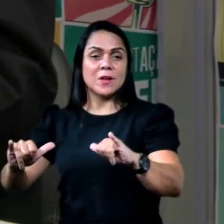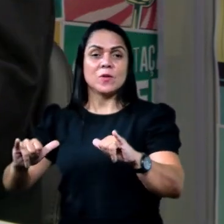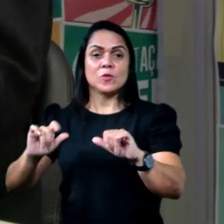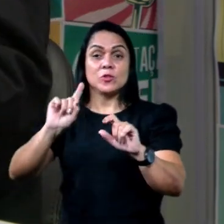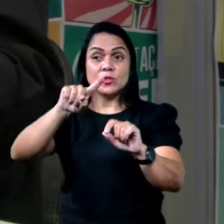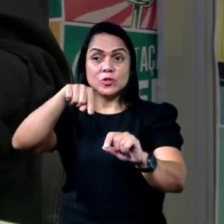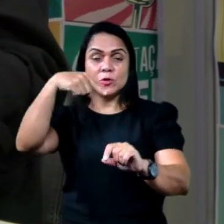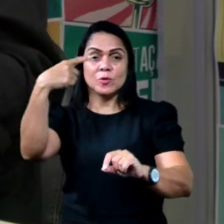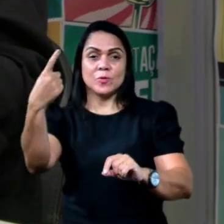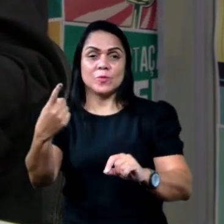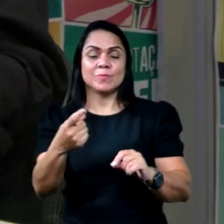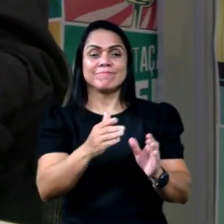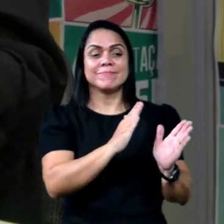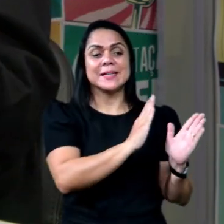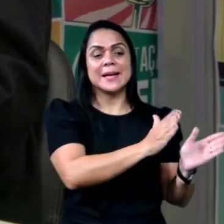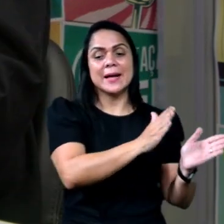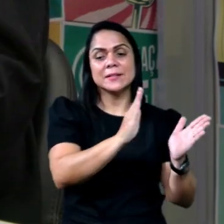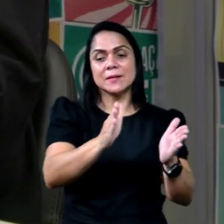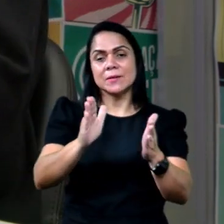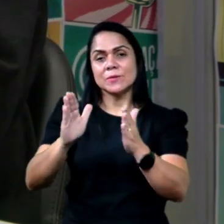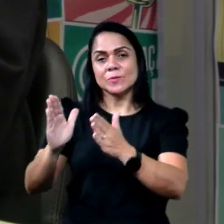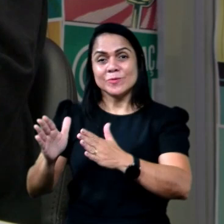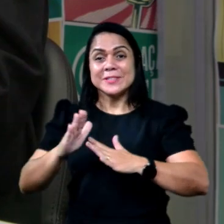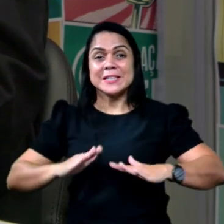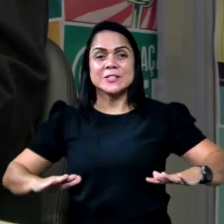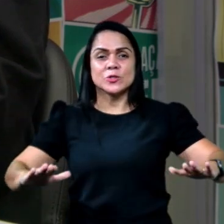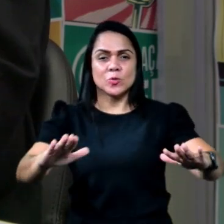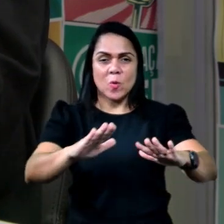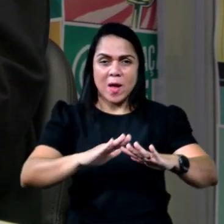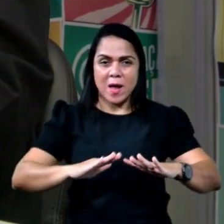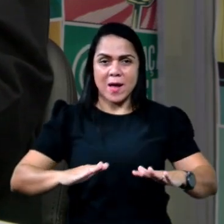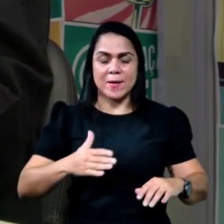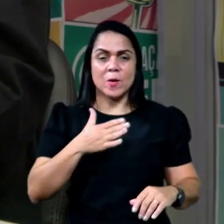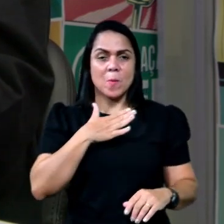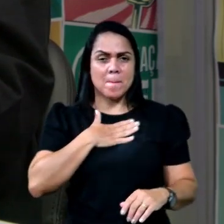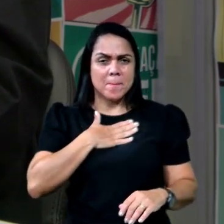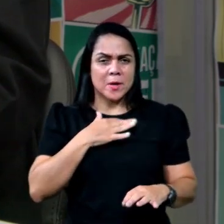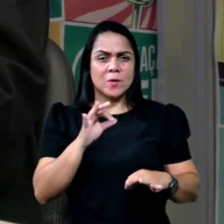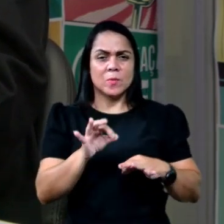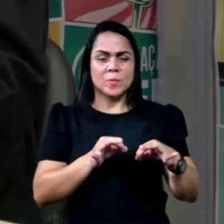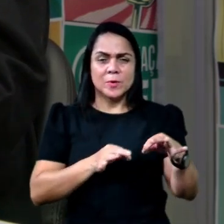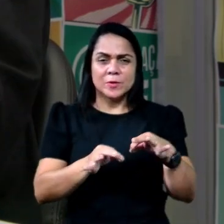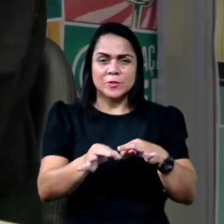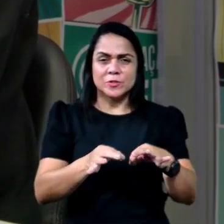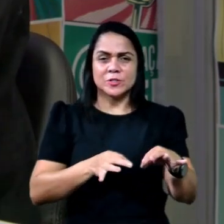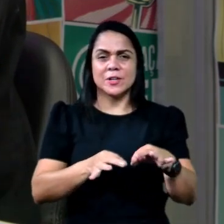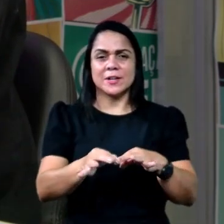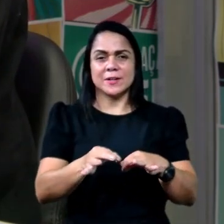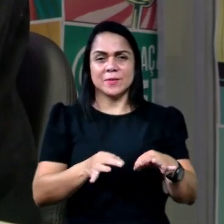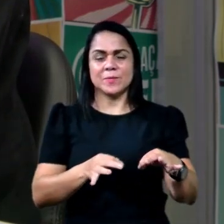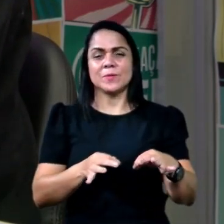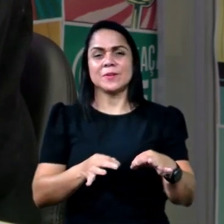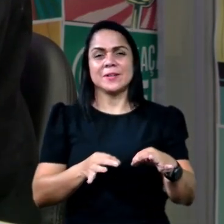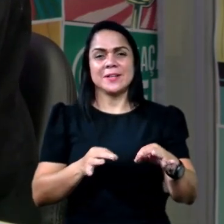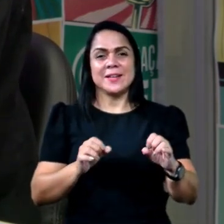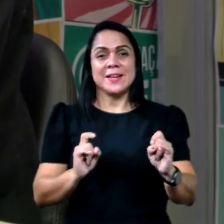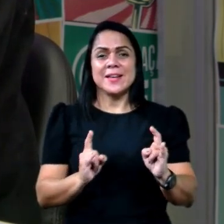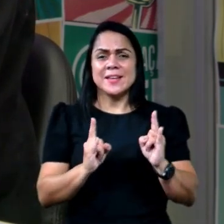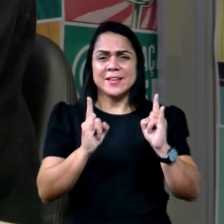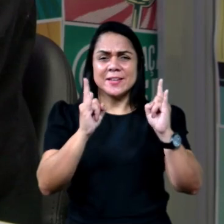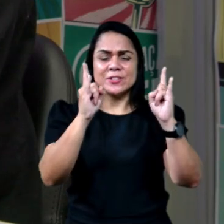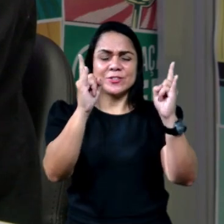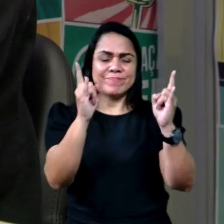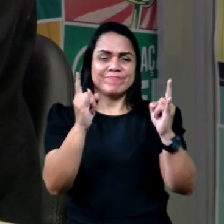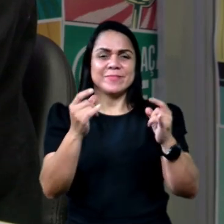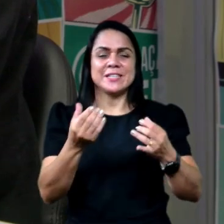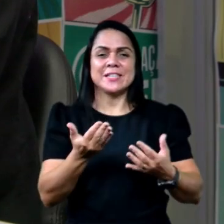Federal e cada um cuidava da sua área. A minha área, o meu projeto tratava de engenharia de cardápios, que é uma coisa que eu adoro.